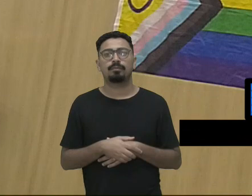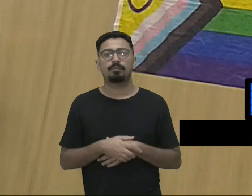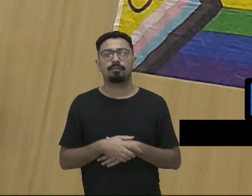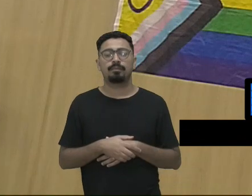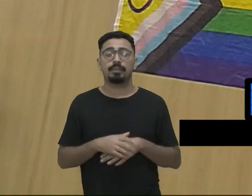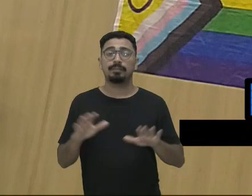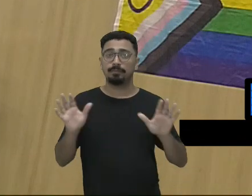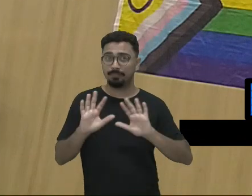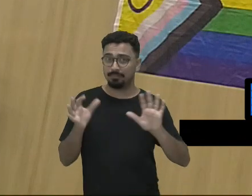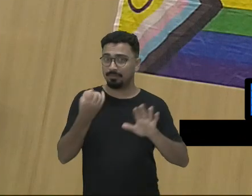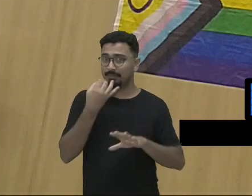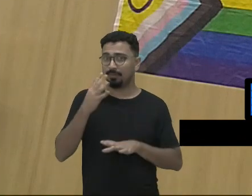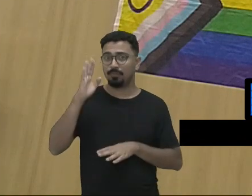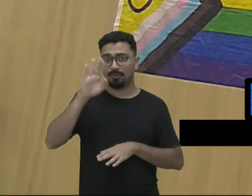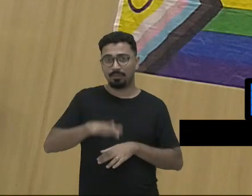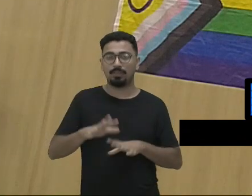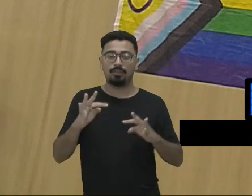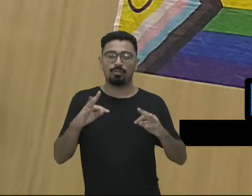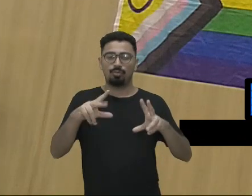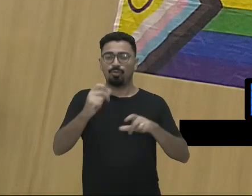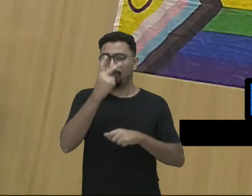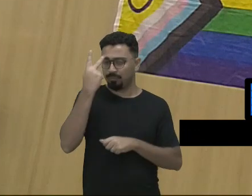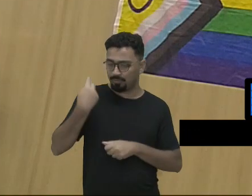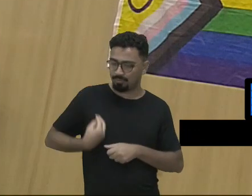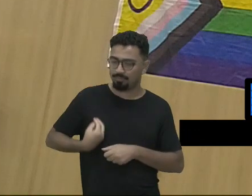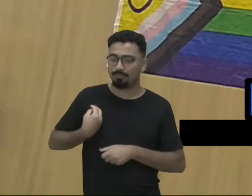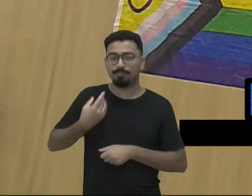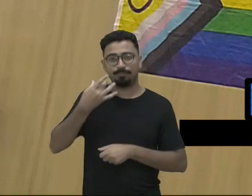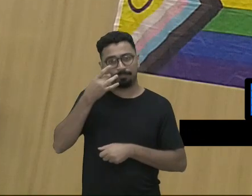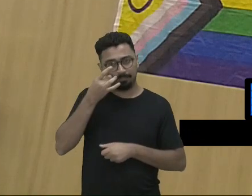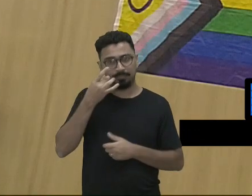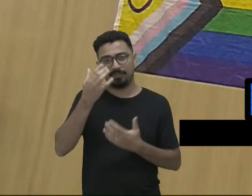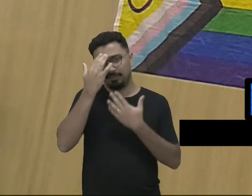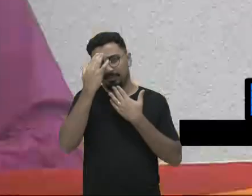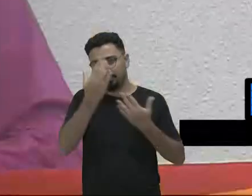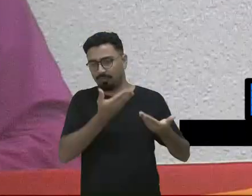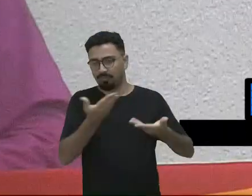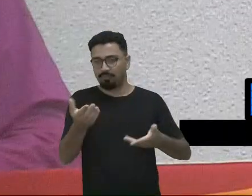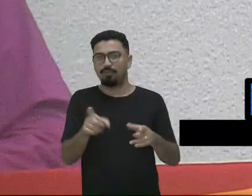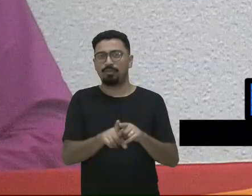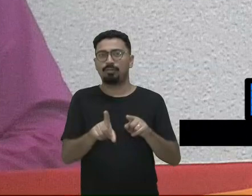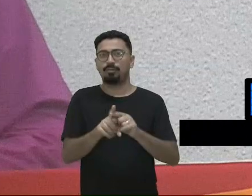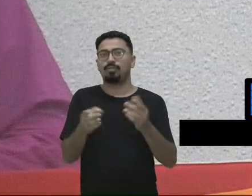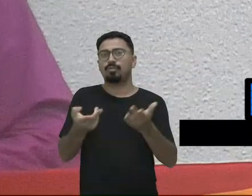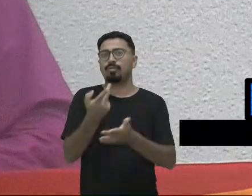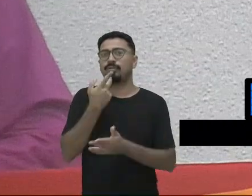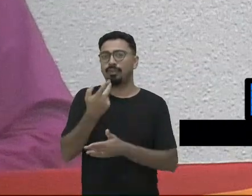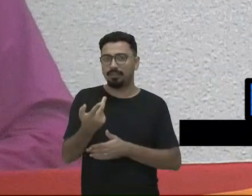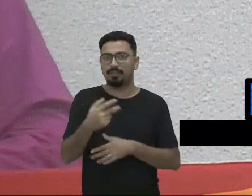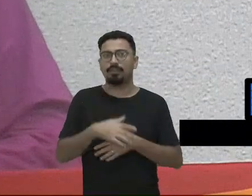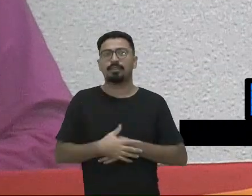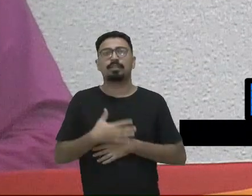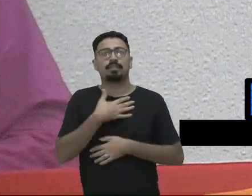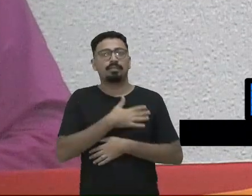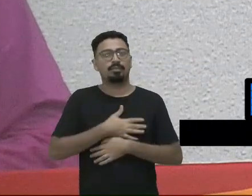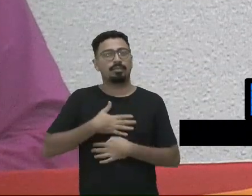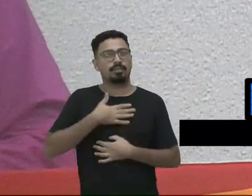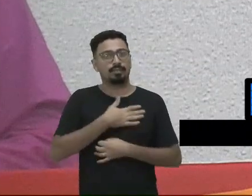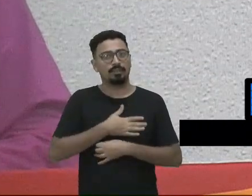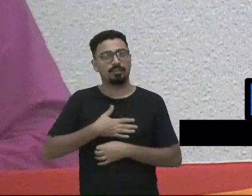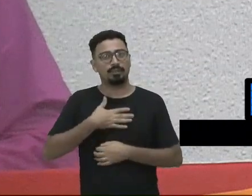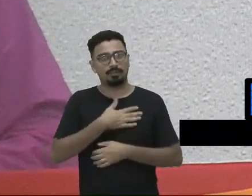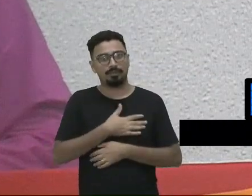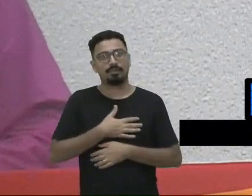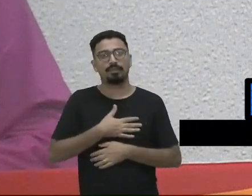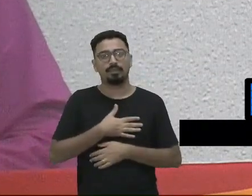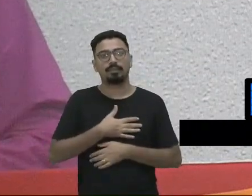Olá, boa tarde a todos presentes. Eu agradeço primeiramente o convite de estar aqui falando hoje. Gostaria também